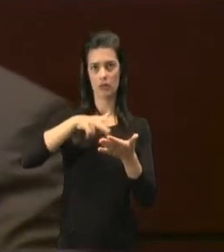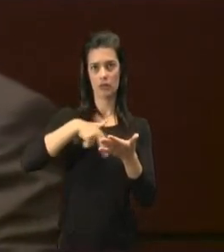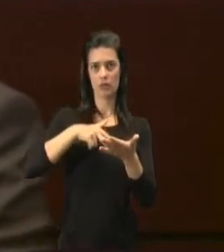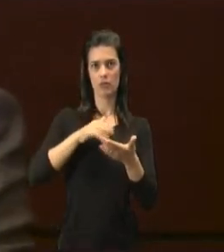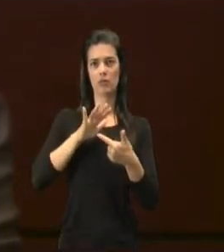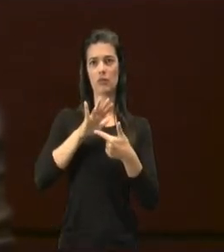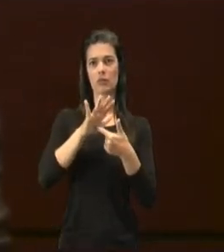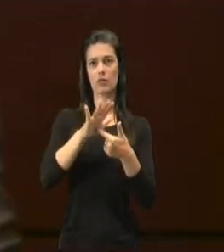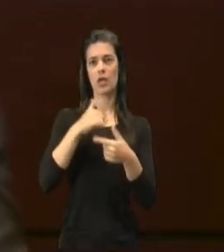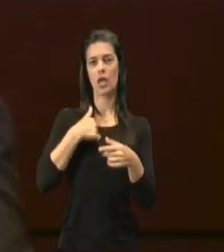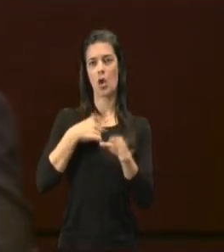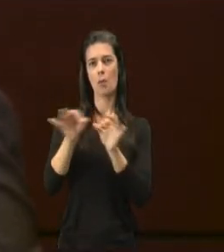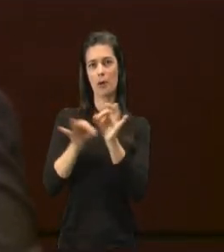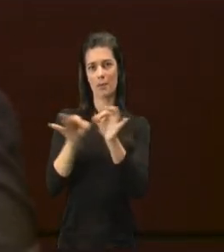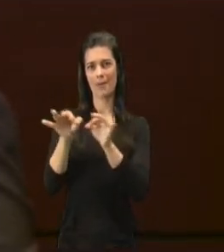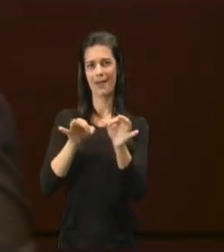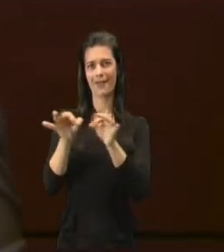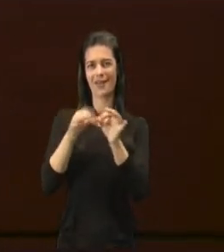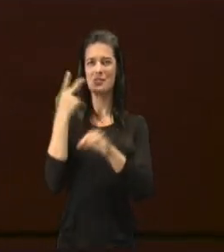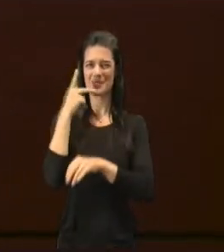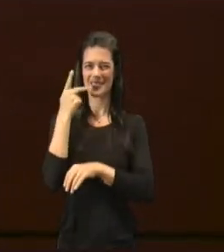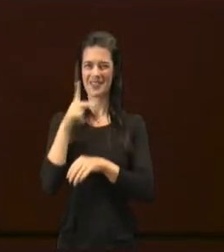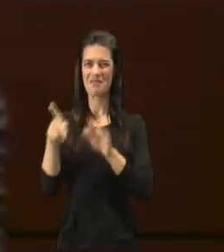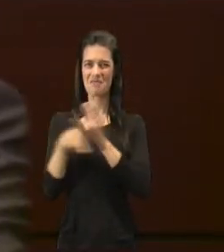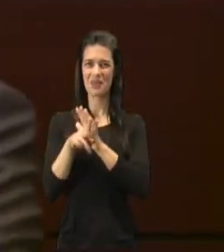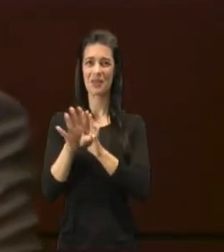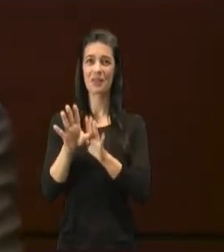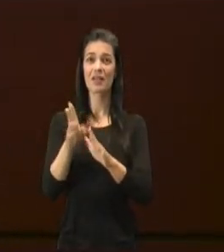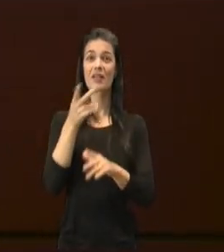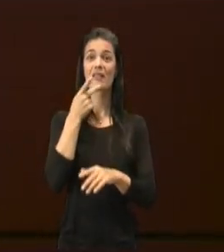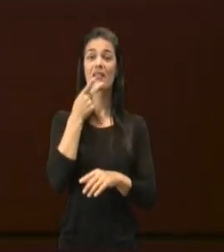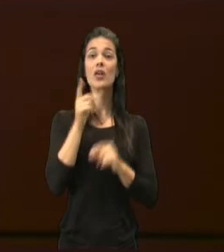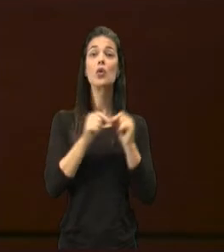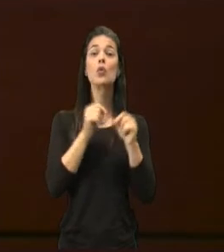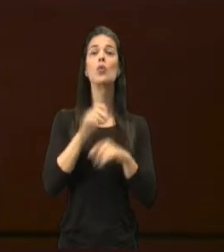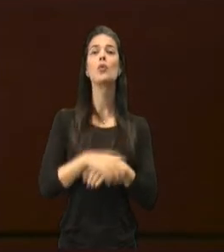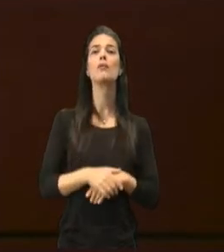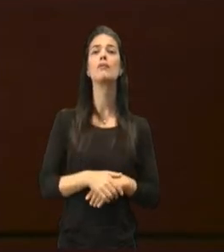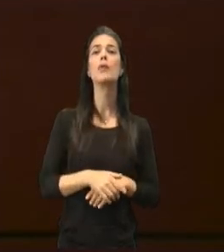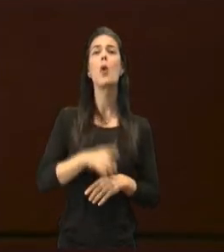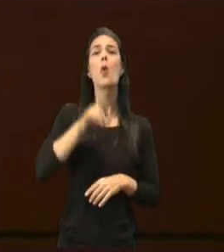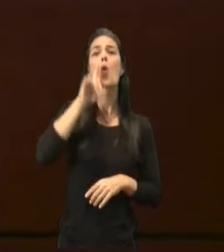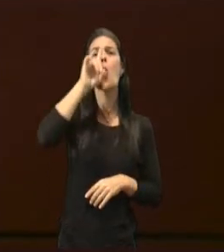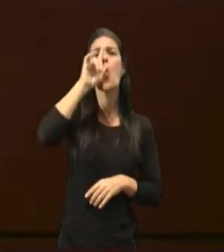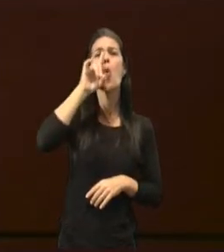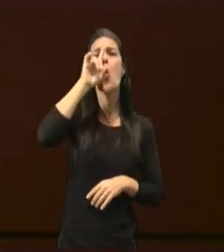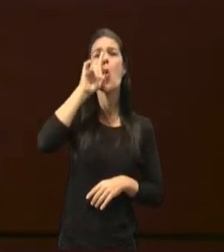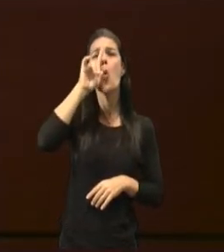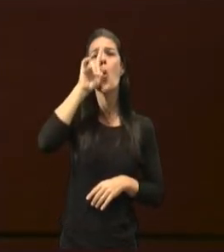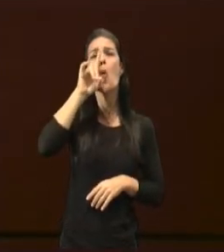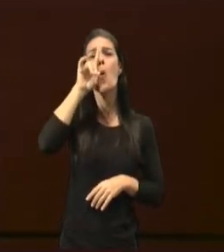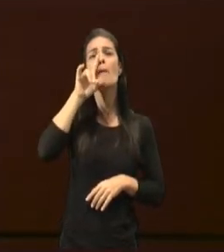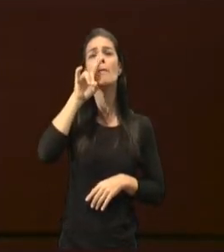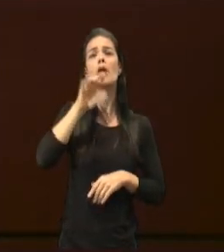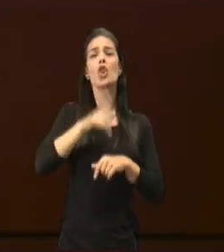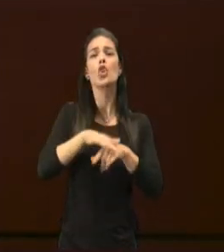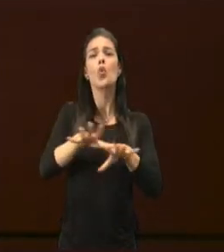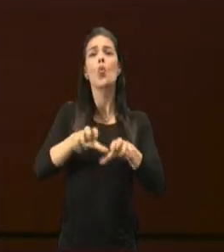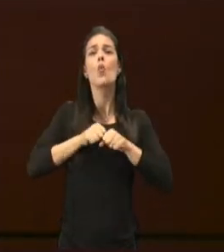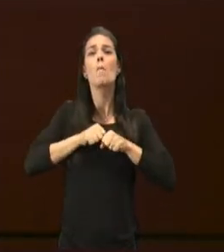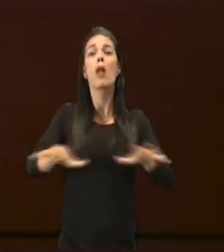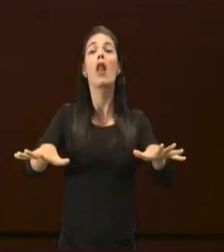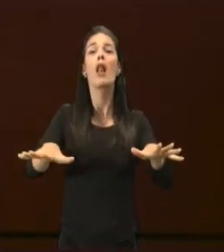estou preparando um sermão sobre isso. O perigo da pandemia, um deles é esfriar, é